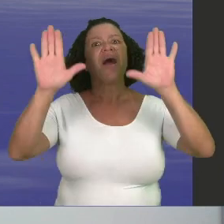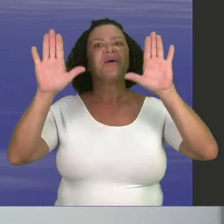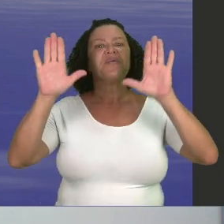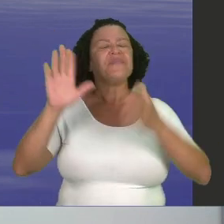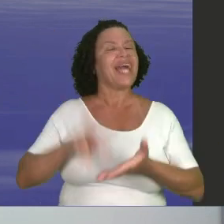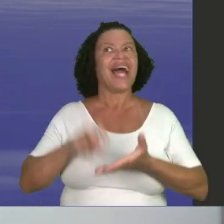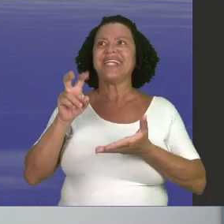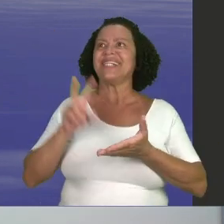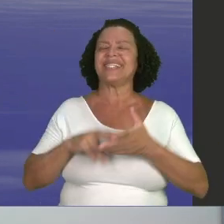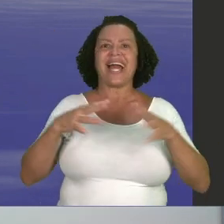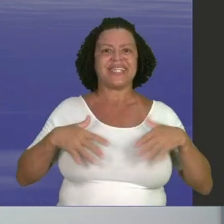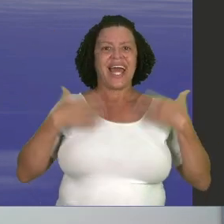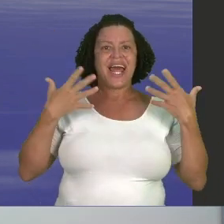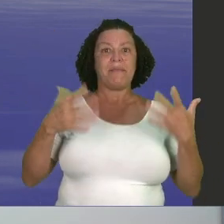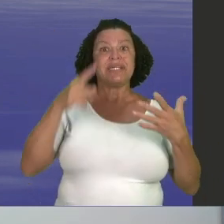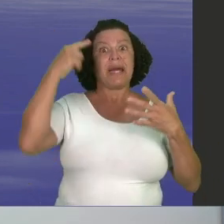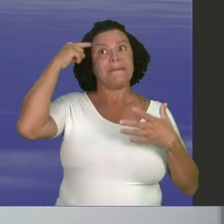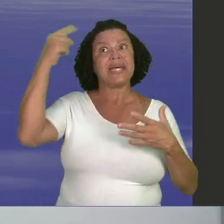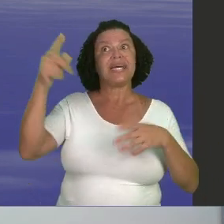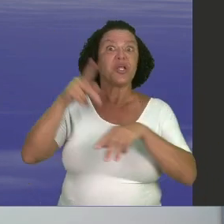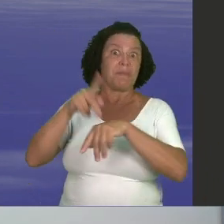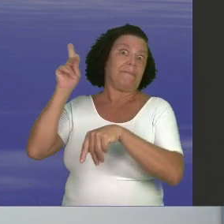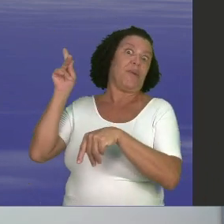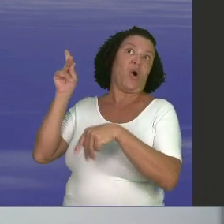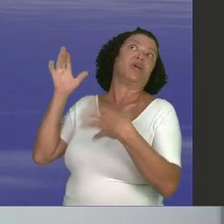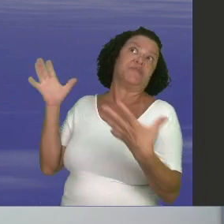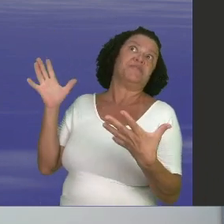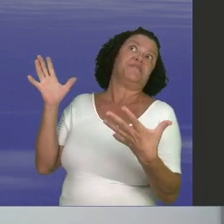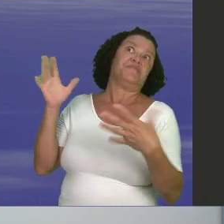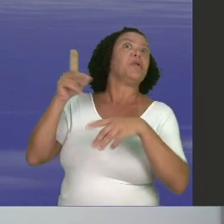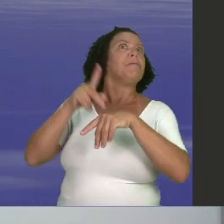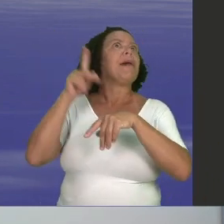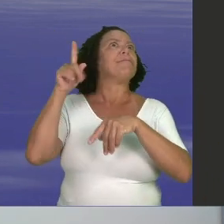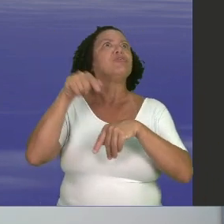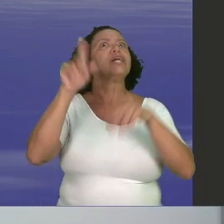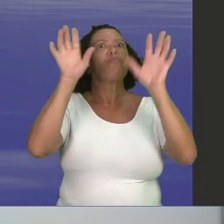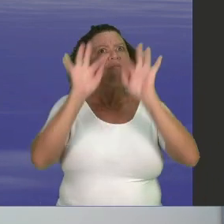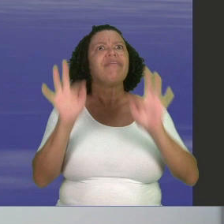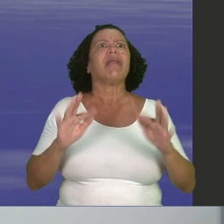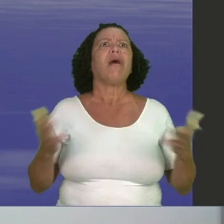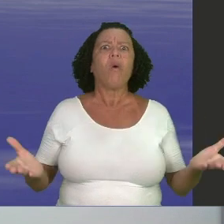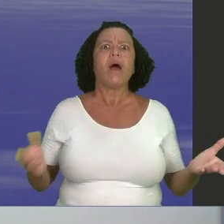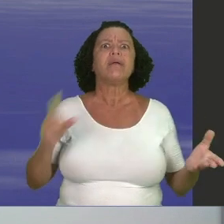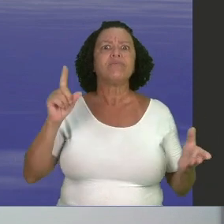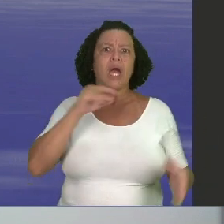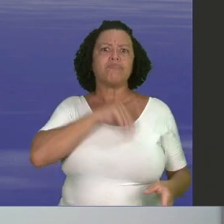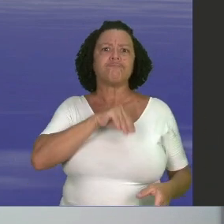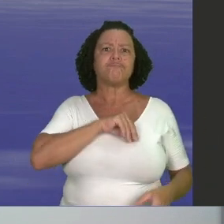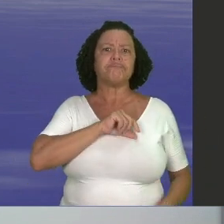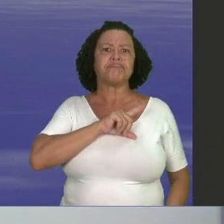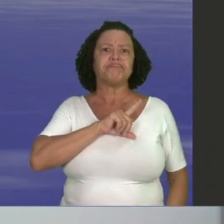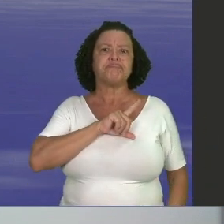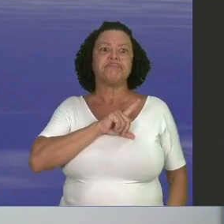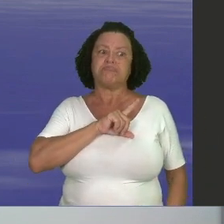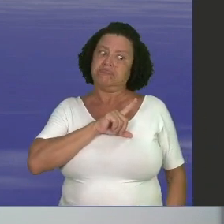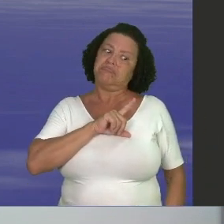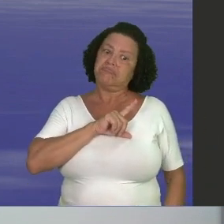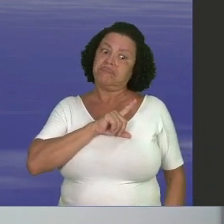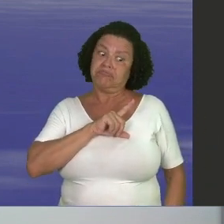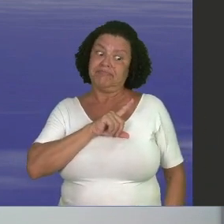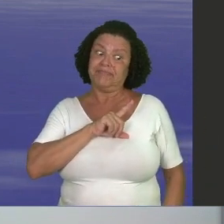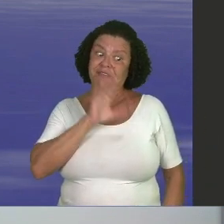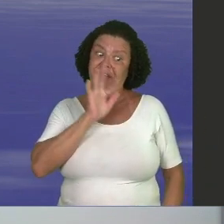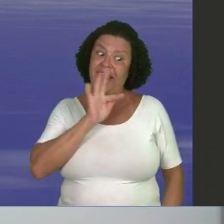formou, conseguiu emprego, mas já está pensando na pós-graduação. Porque sem a pós você não é feliz porque não vai ter aumento salarial. Teve aumento salarial,